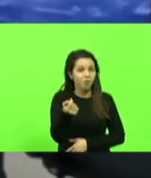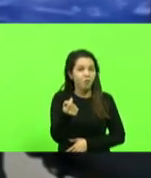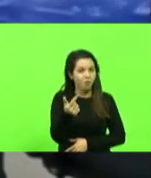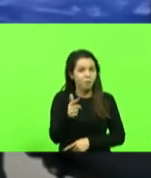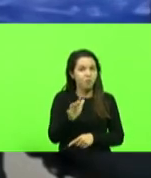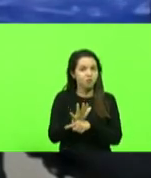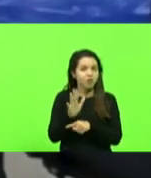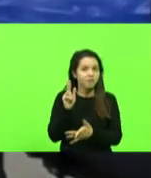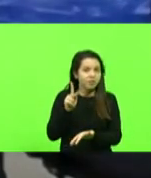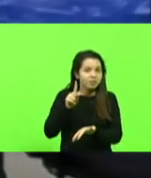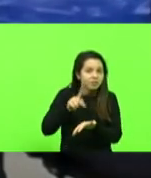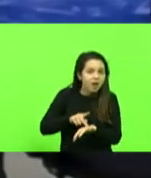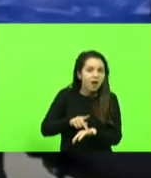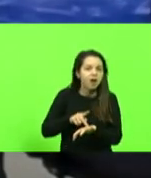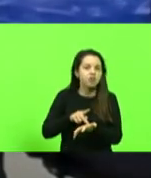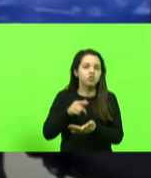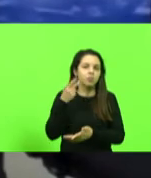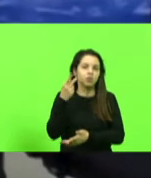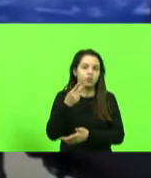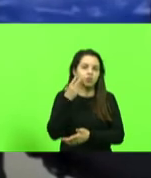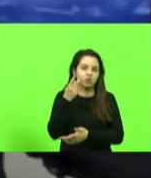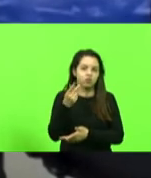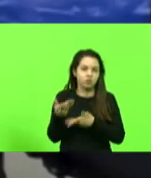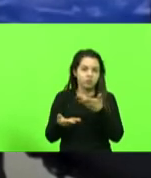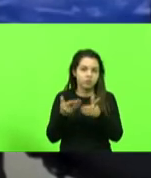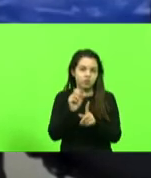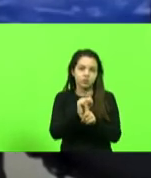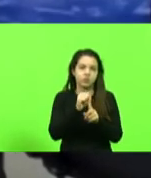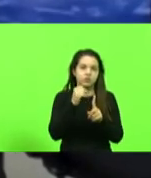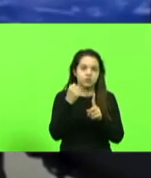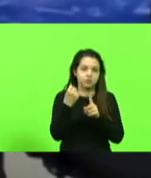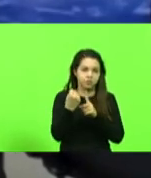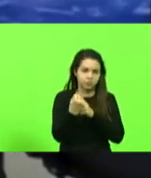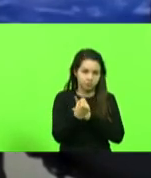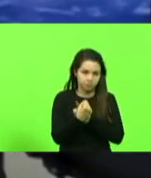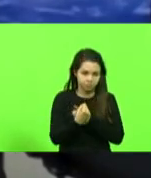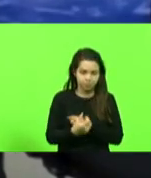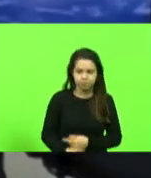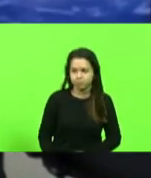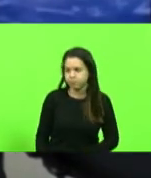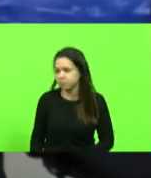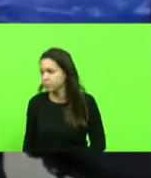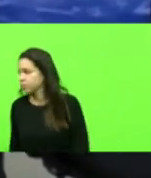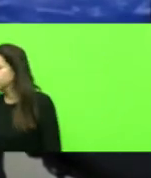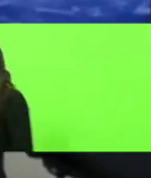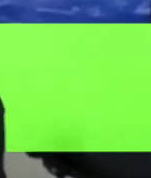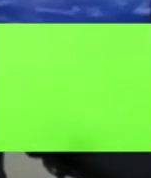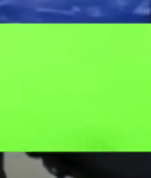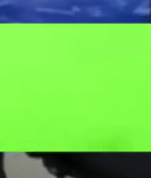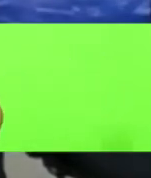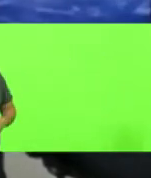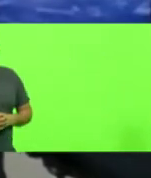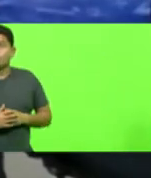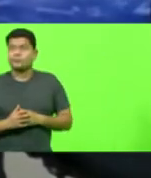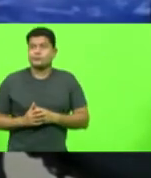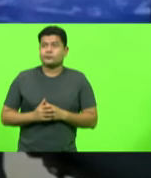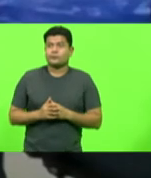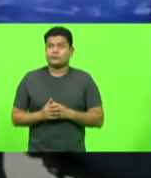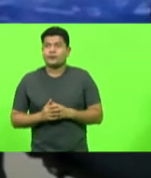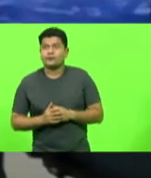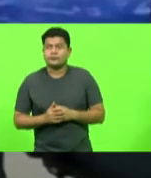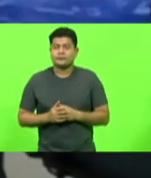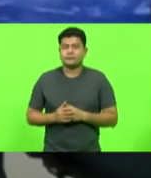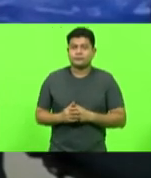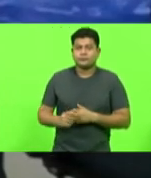pública de assistência social enquanto uma política de direito e que, com certeza, não consegue avançar aí na perspectiva